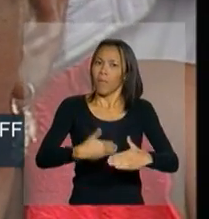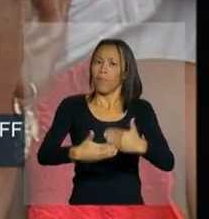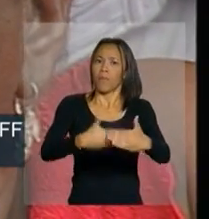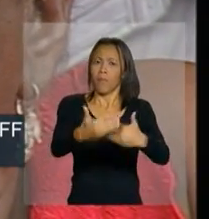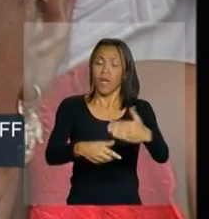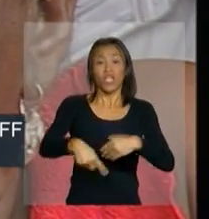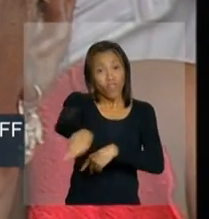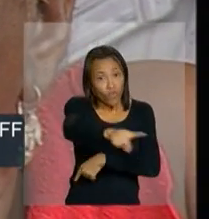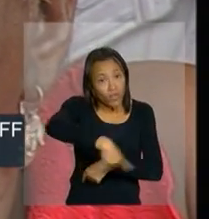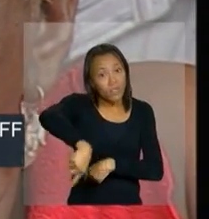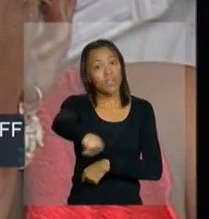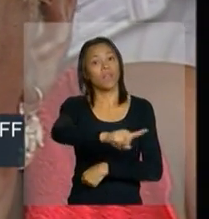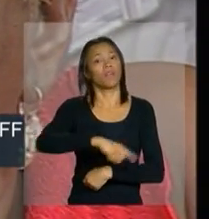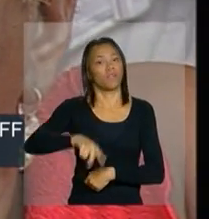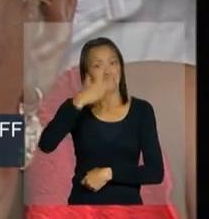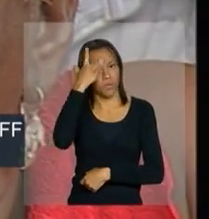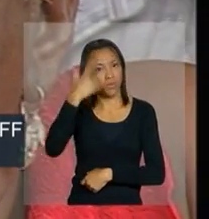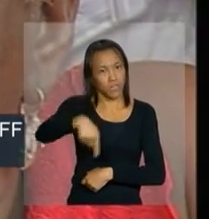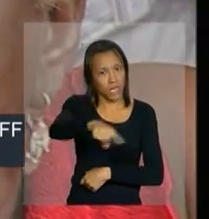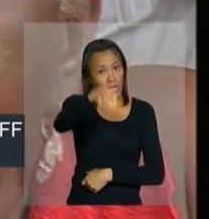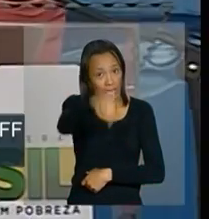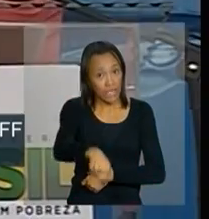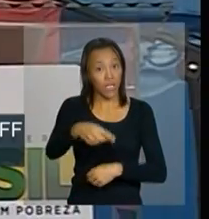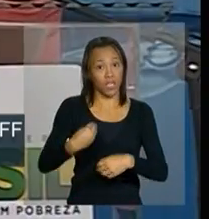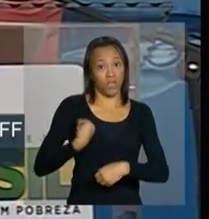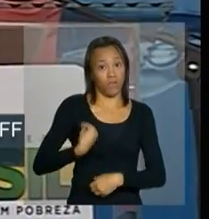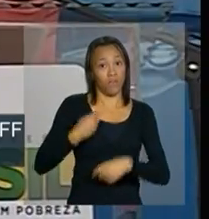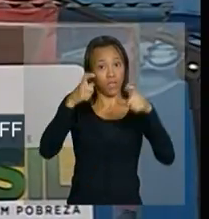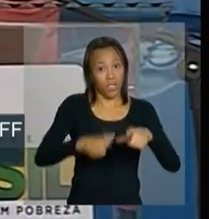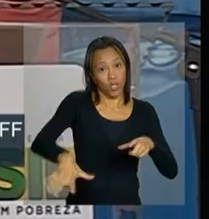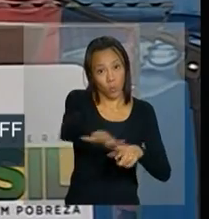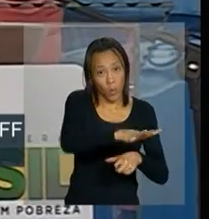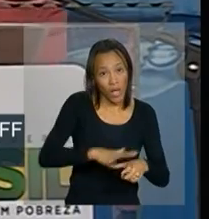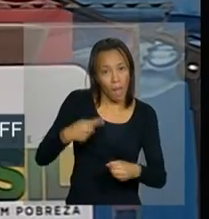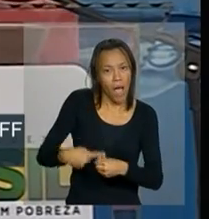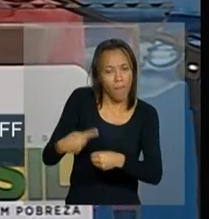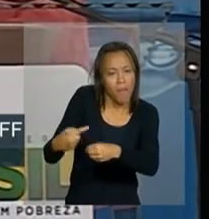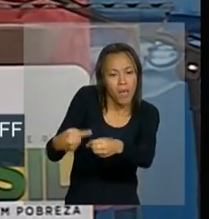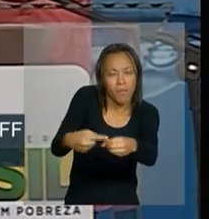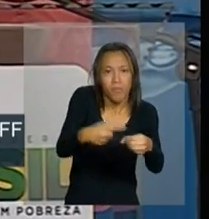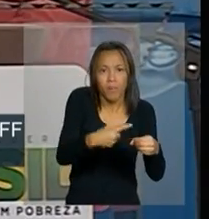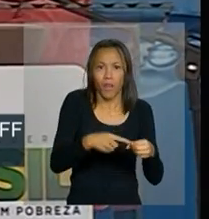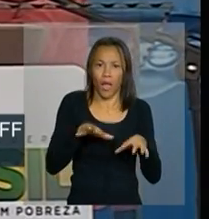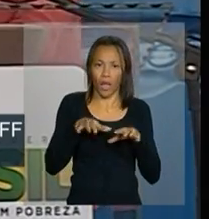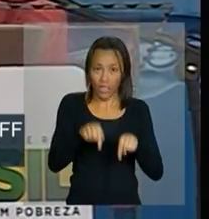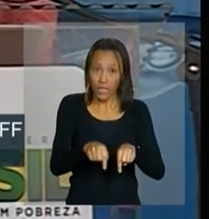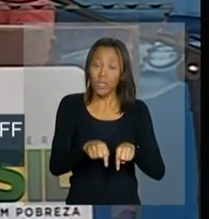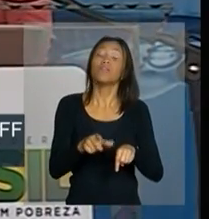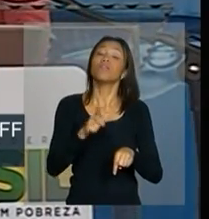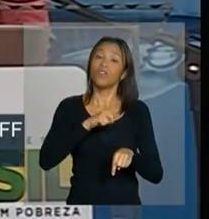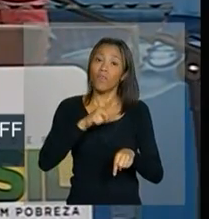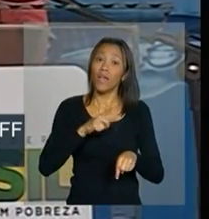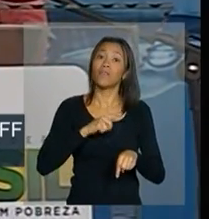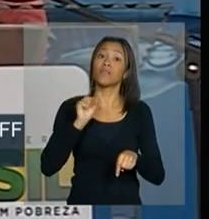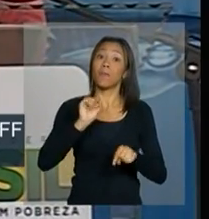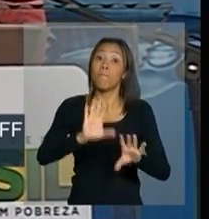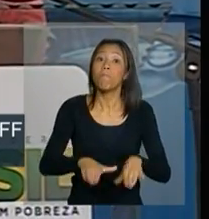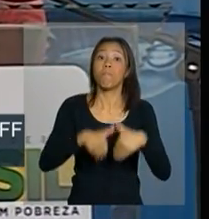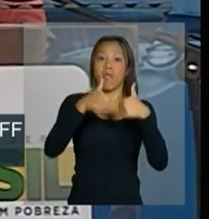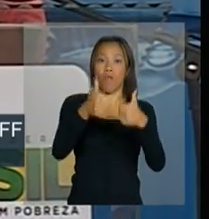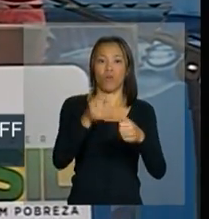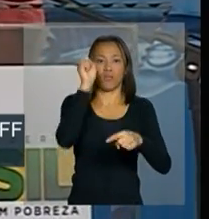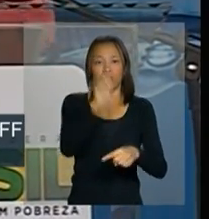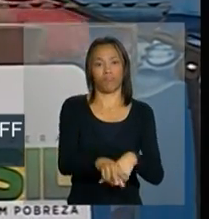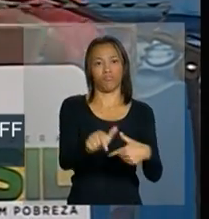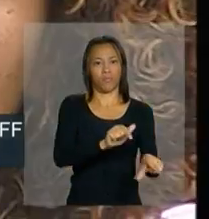que vocês aqui, nessa região de Malhada, Guanambi, Caetité, tivessem melhores